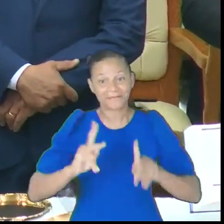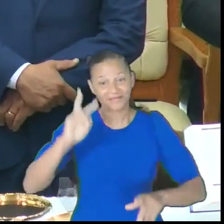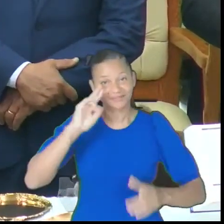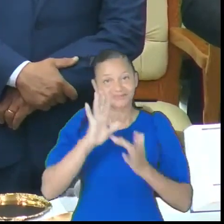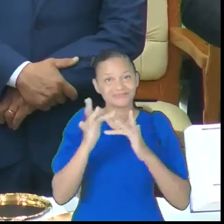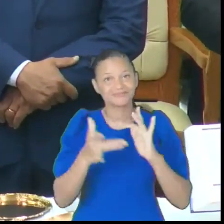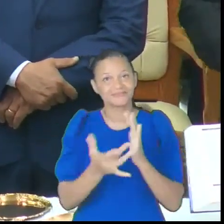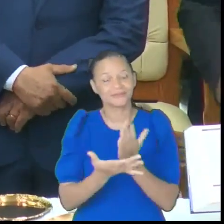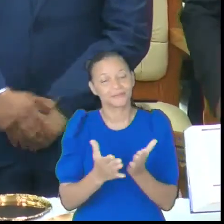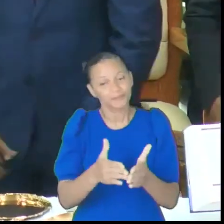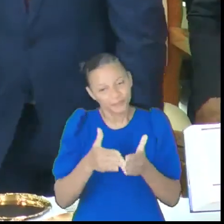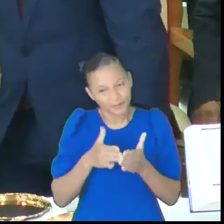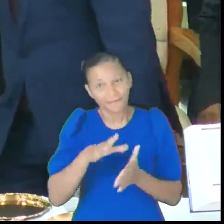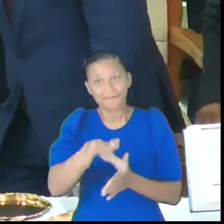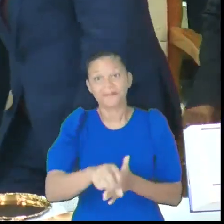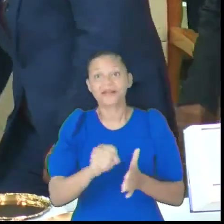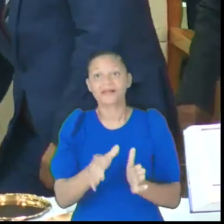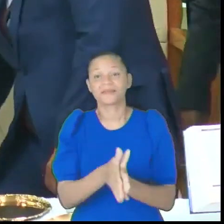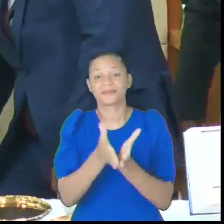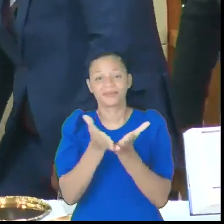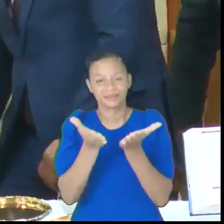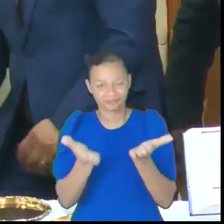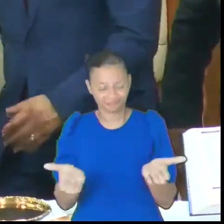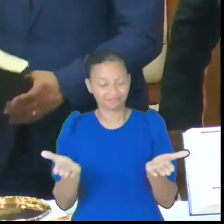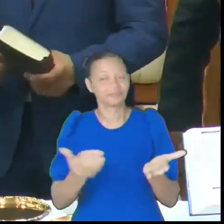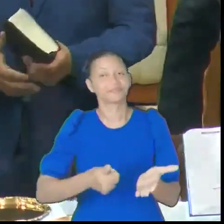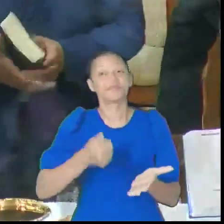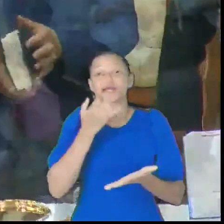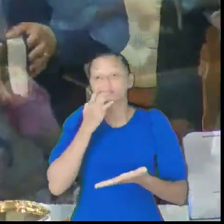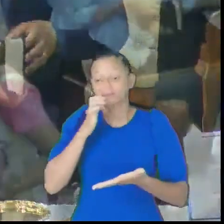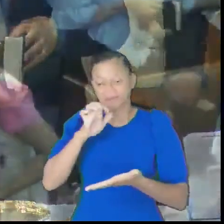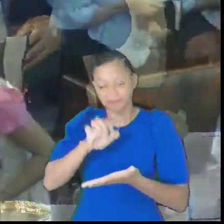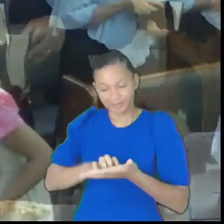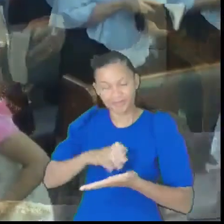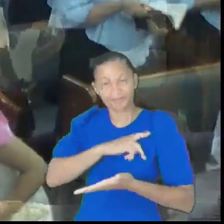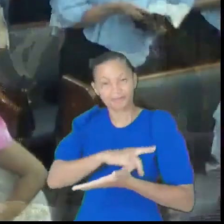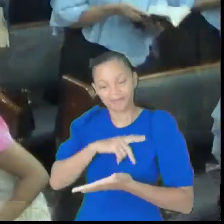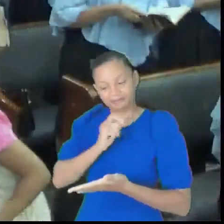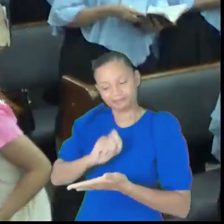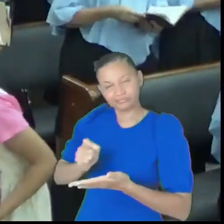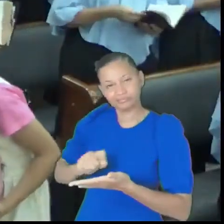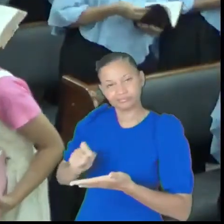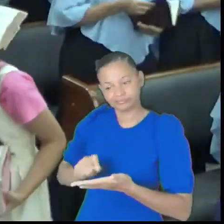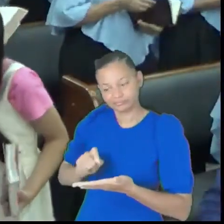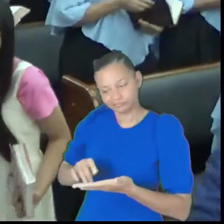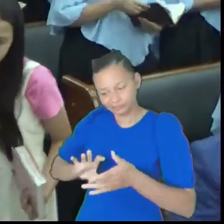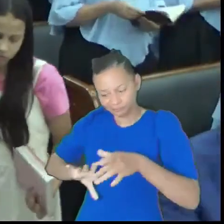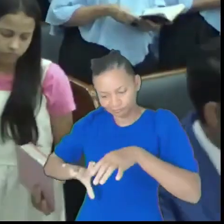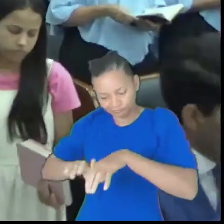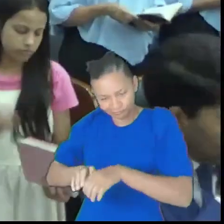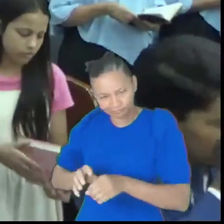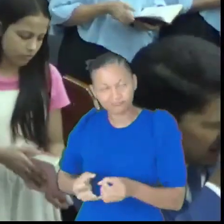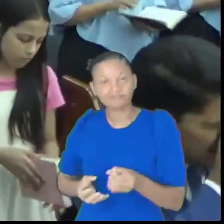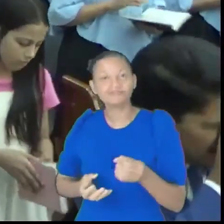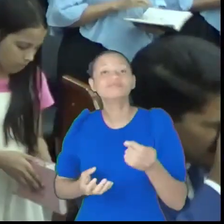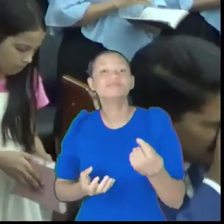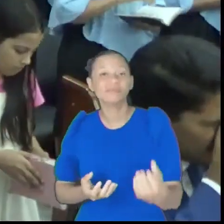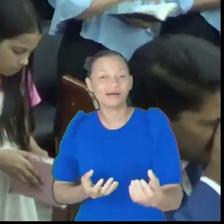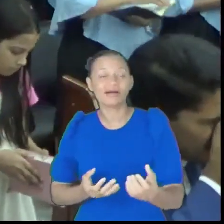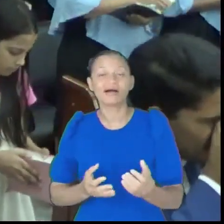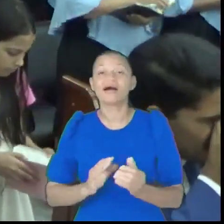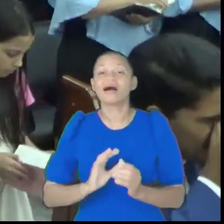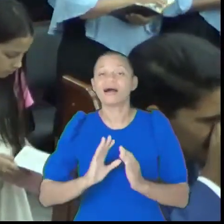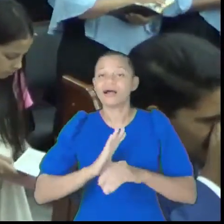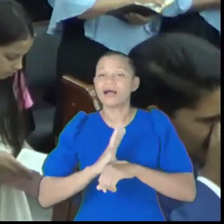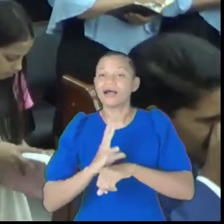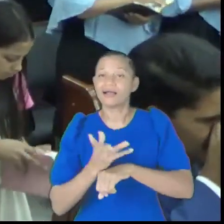Por favor, abra sua Bíblia na primeira epístola do apóstolo Paulo à igreja de Corinto, capítulo